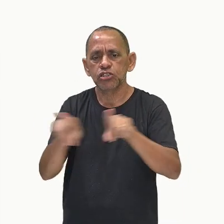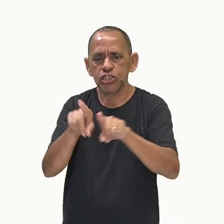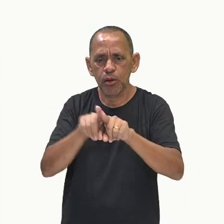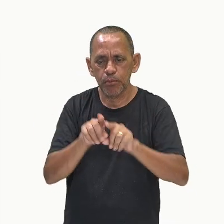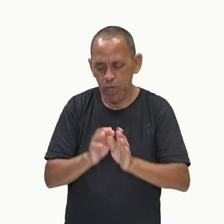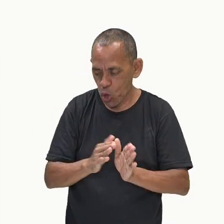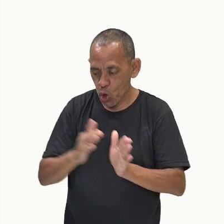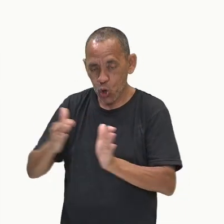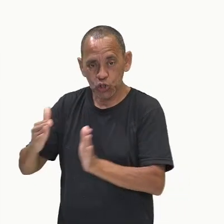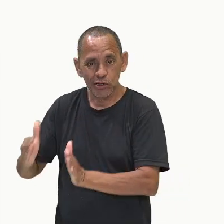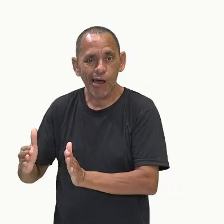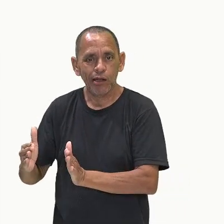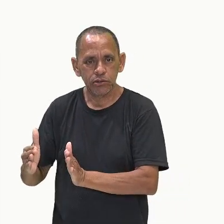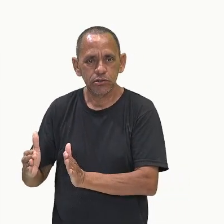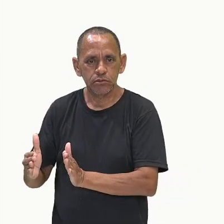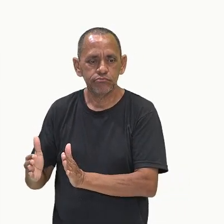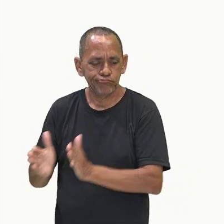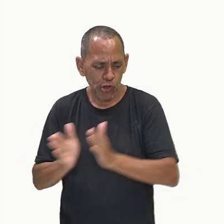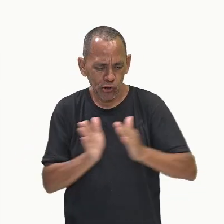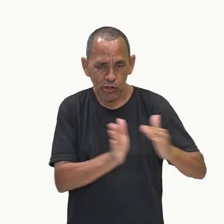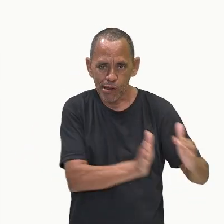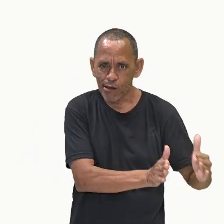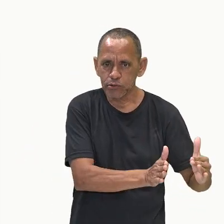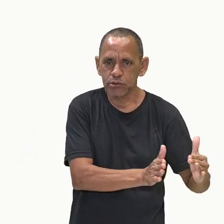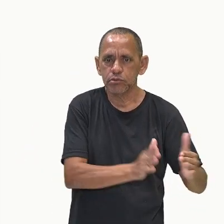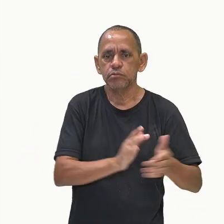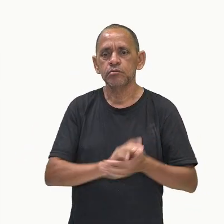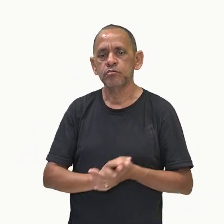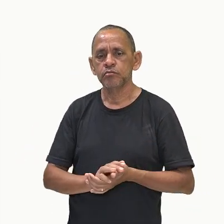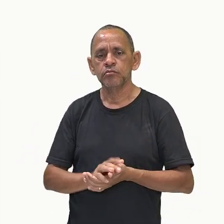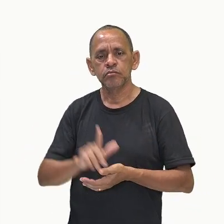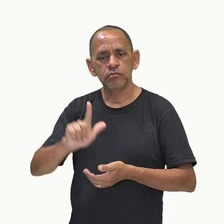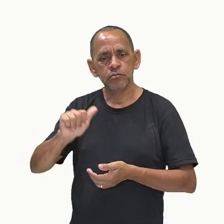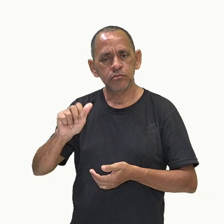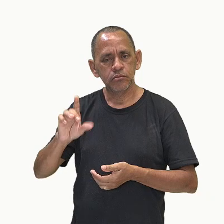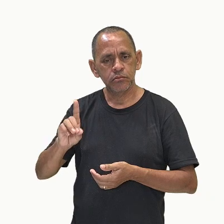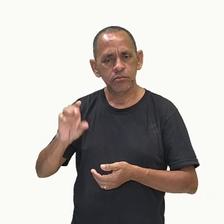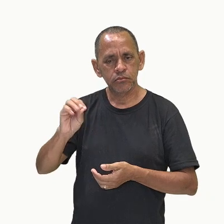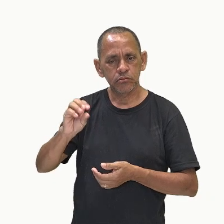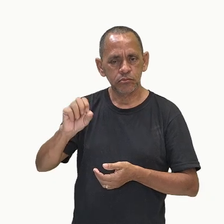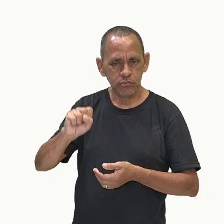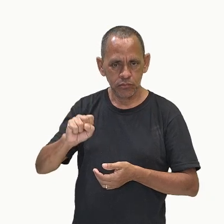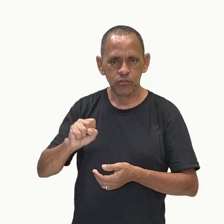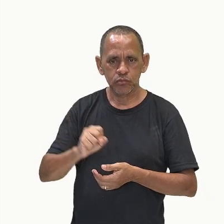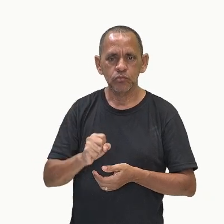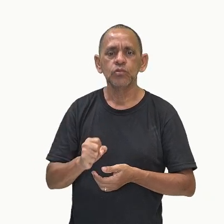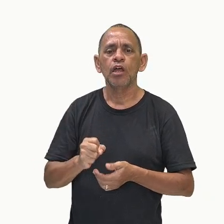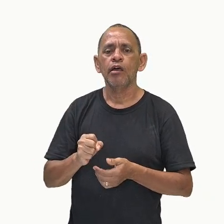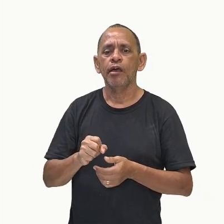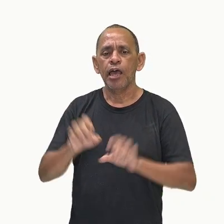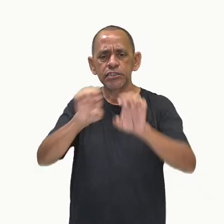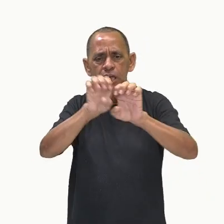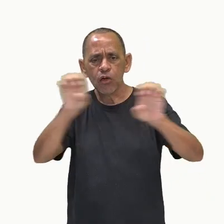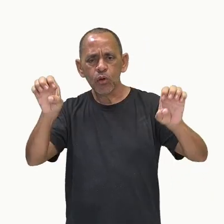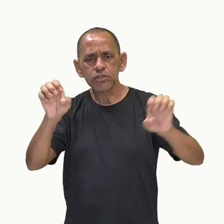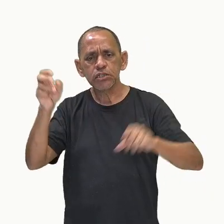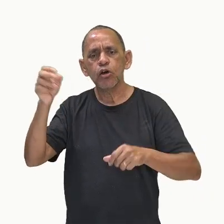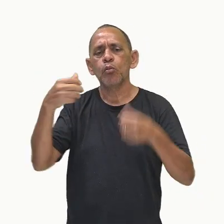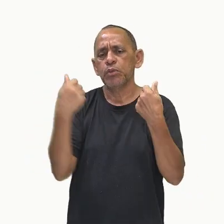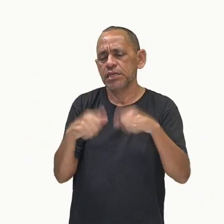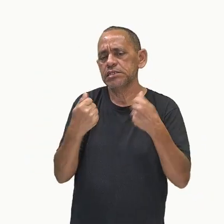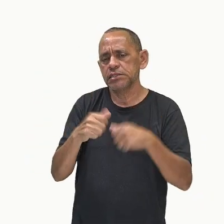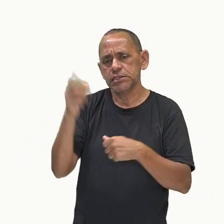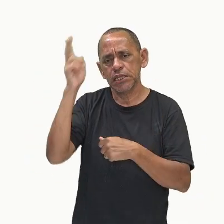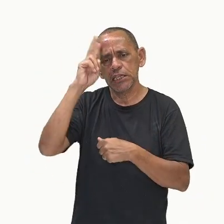gente possa começar a desenvolver essa conversa aí, desse problema, vamos relembrar essas definições